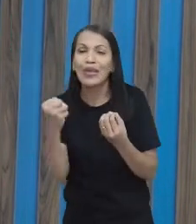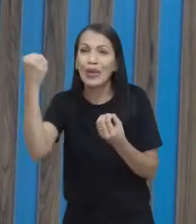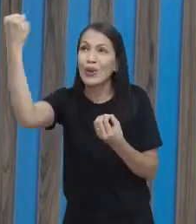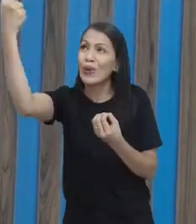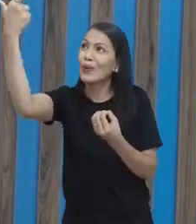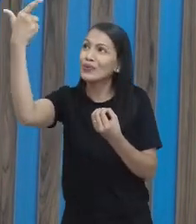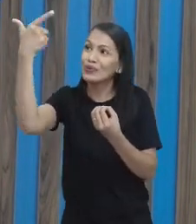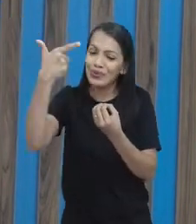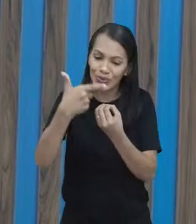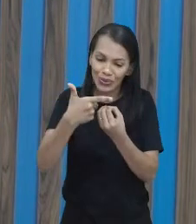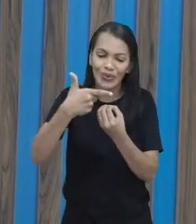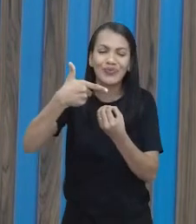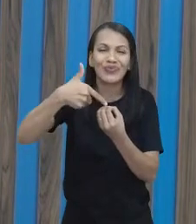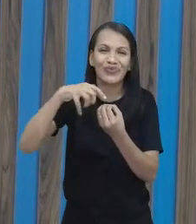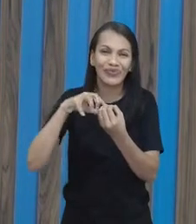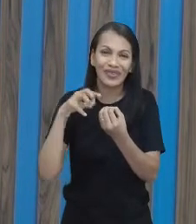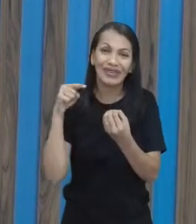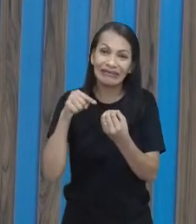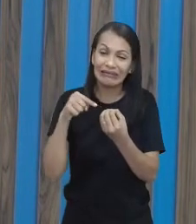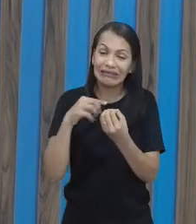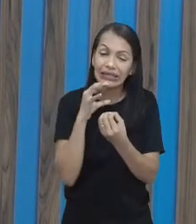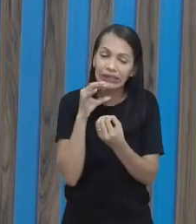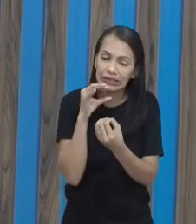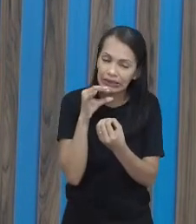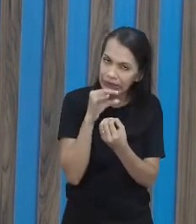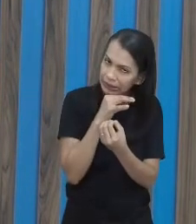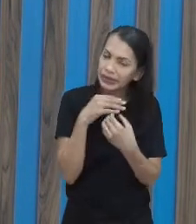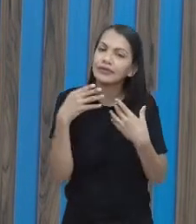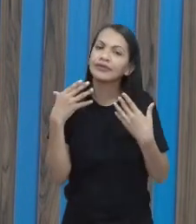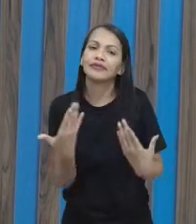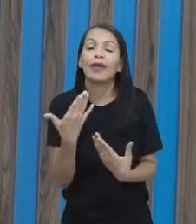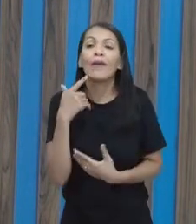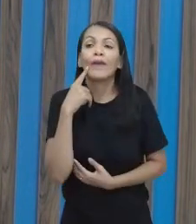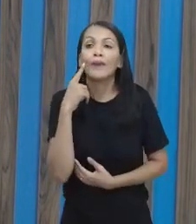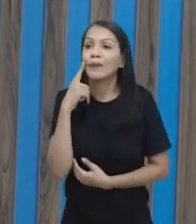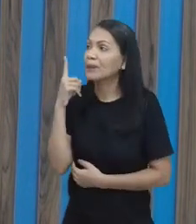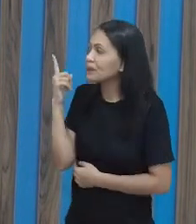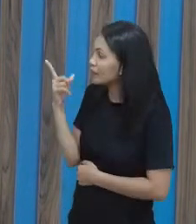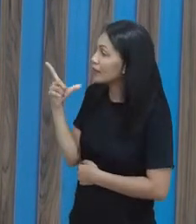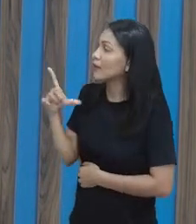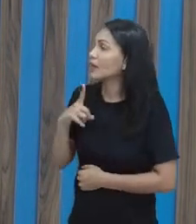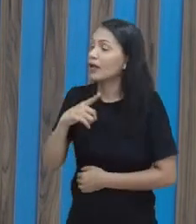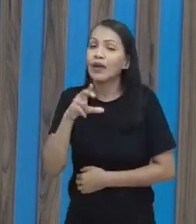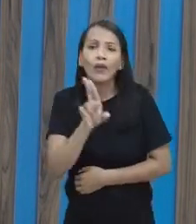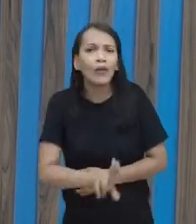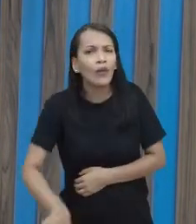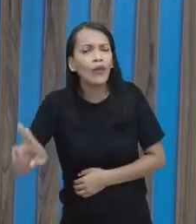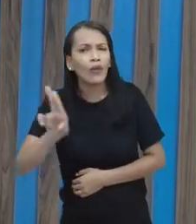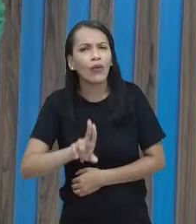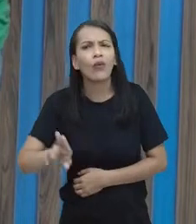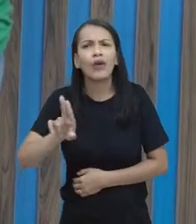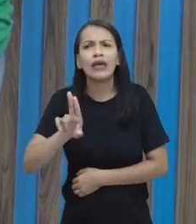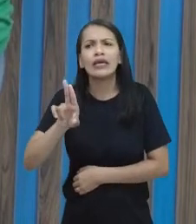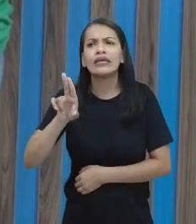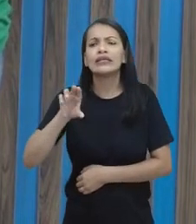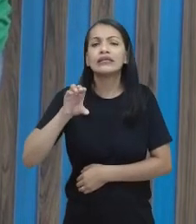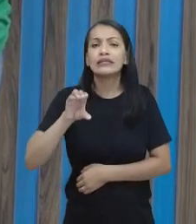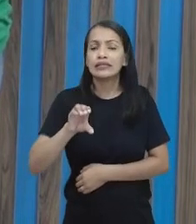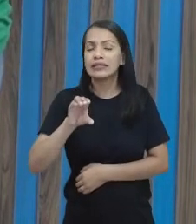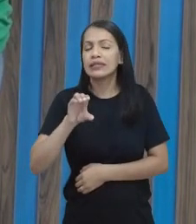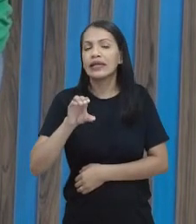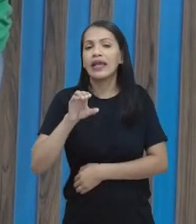aí, além da queima de combustíveis fósseis, né, pelos carros, indústrias e tudo mais, tem a utilização dos CFCs, né,